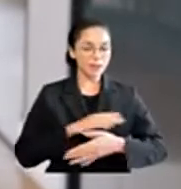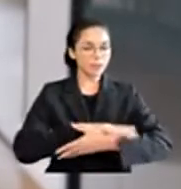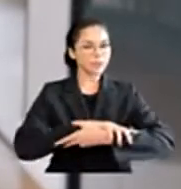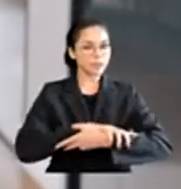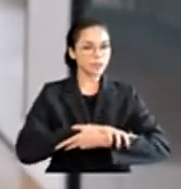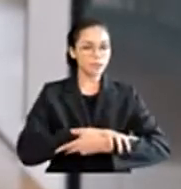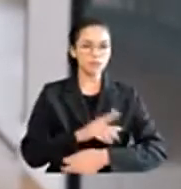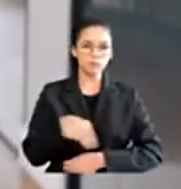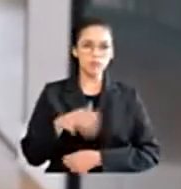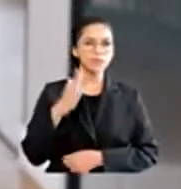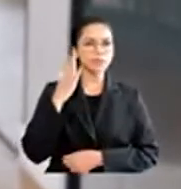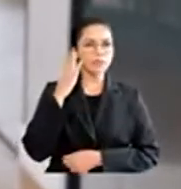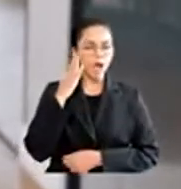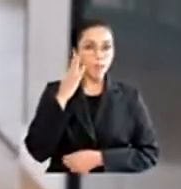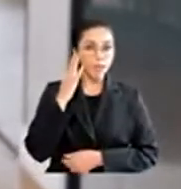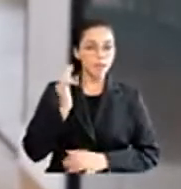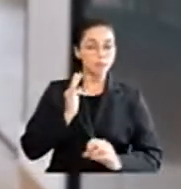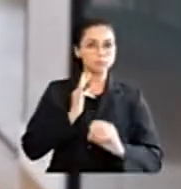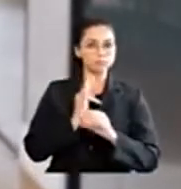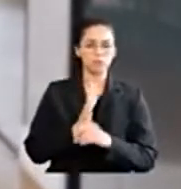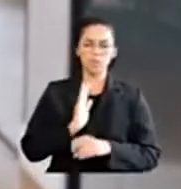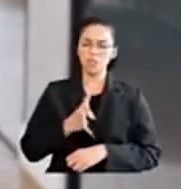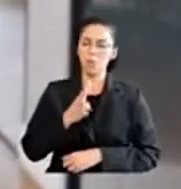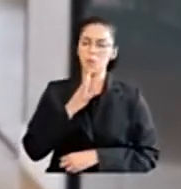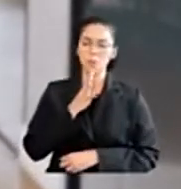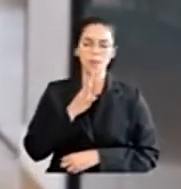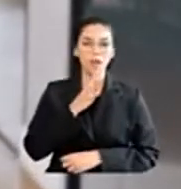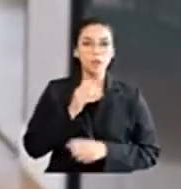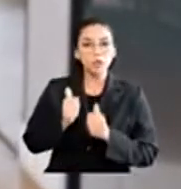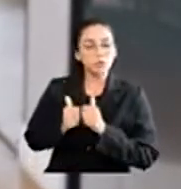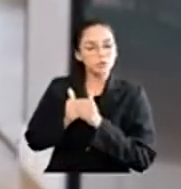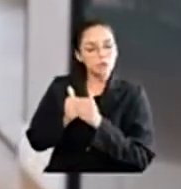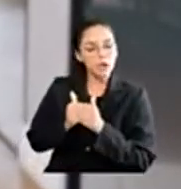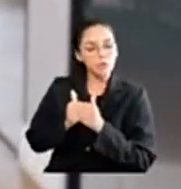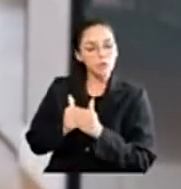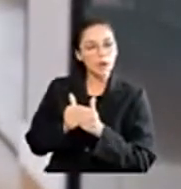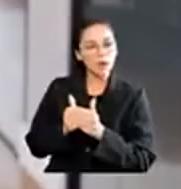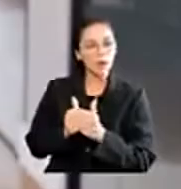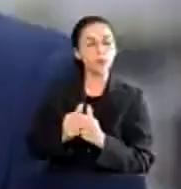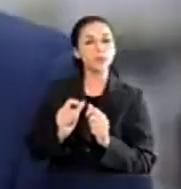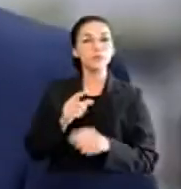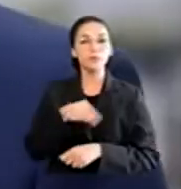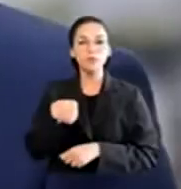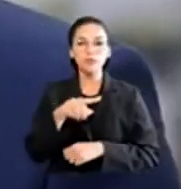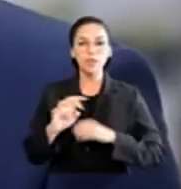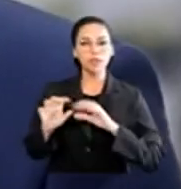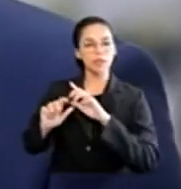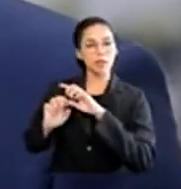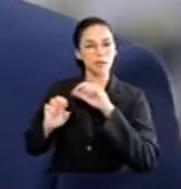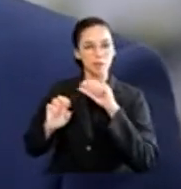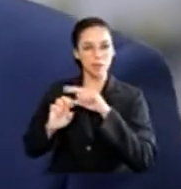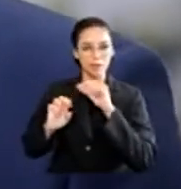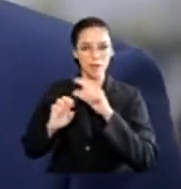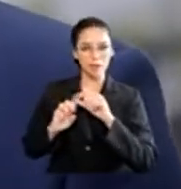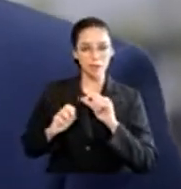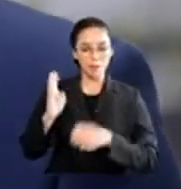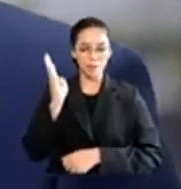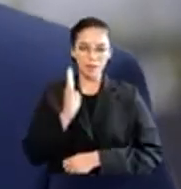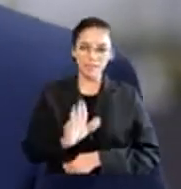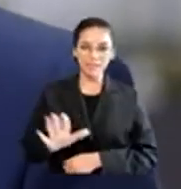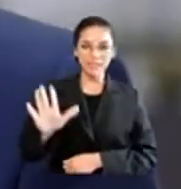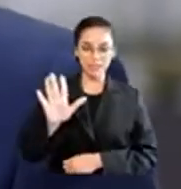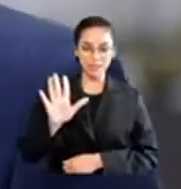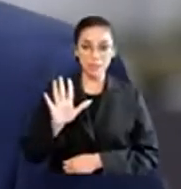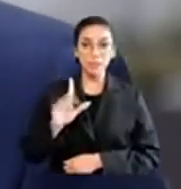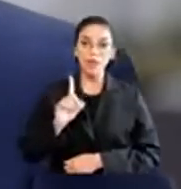que a Fiat é reconhecida por estar ao lado do empreendedor brasileiro. A Fiat é parceira das brasileiras